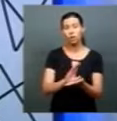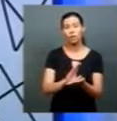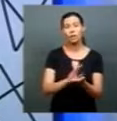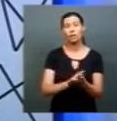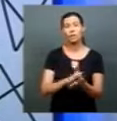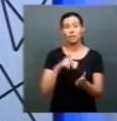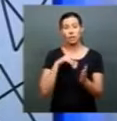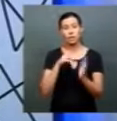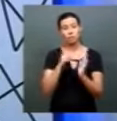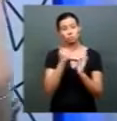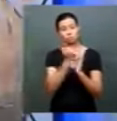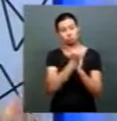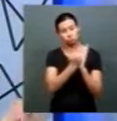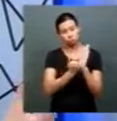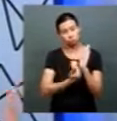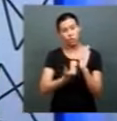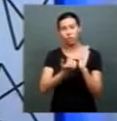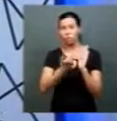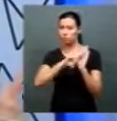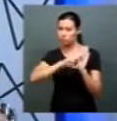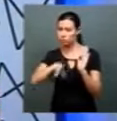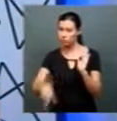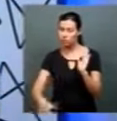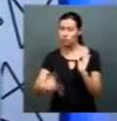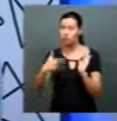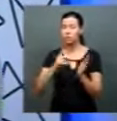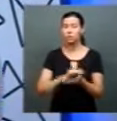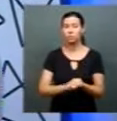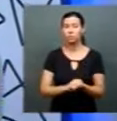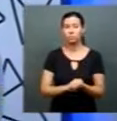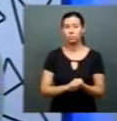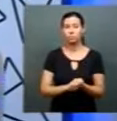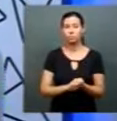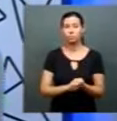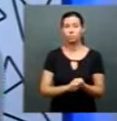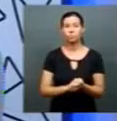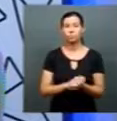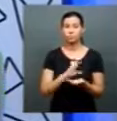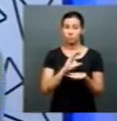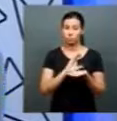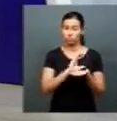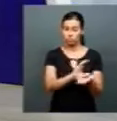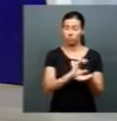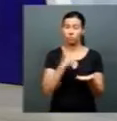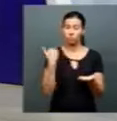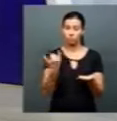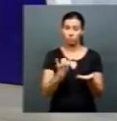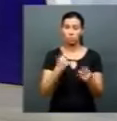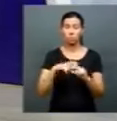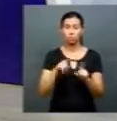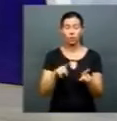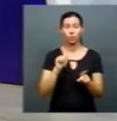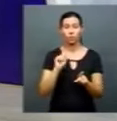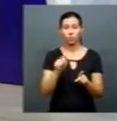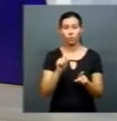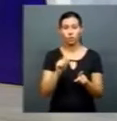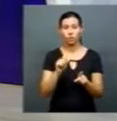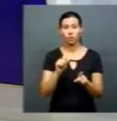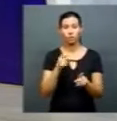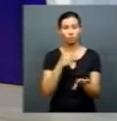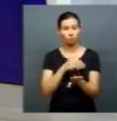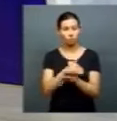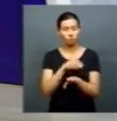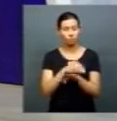e interessante também, não é só essa questão, é muito importante, lógico, né, a questão financeira, mas é o potencial de